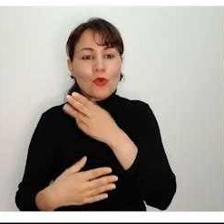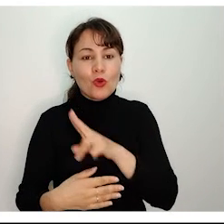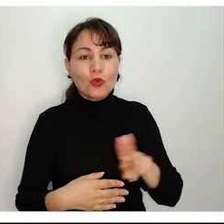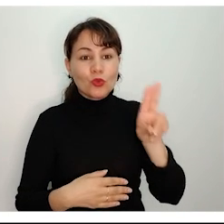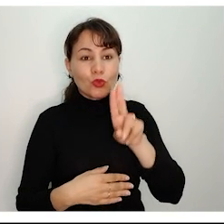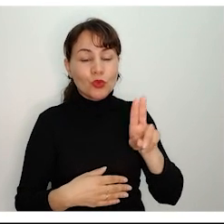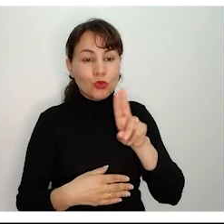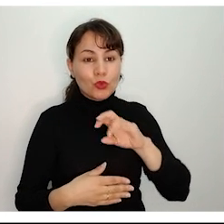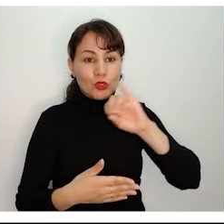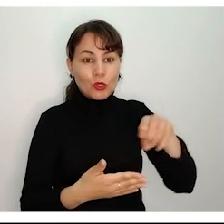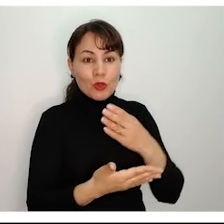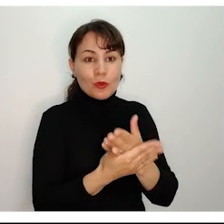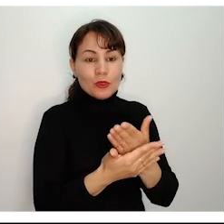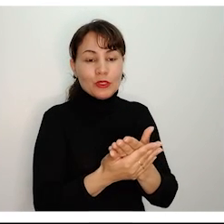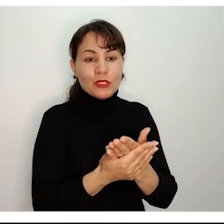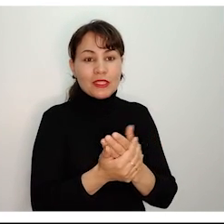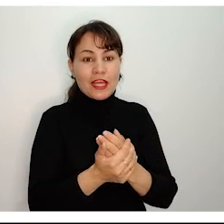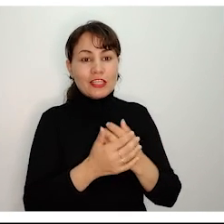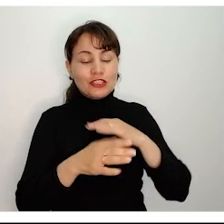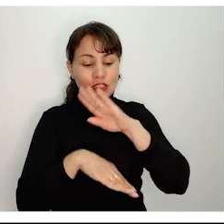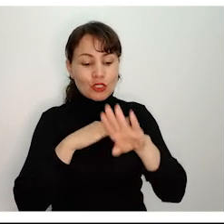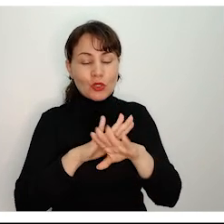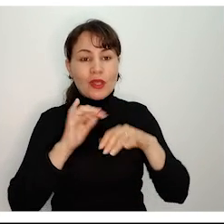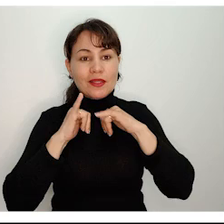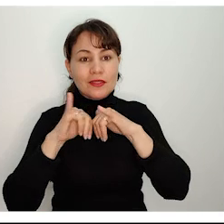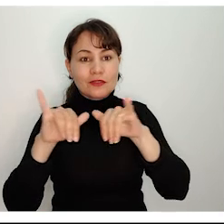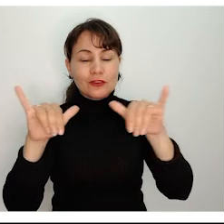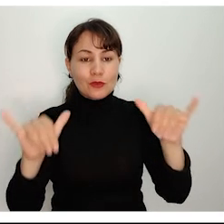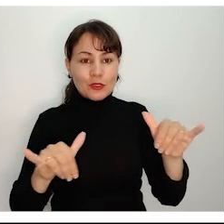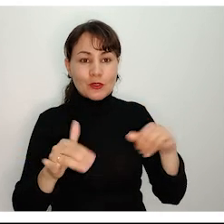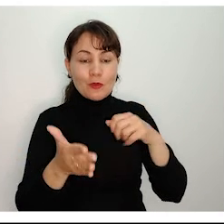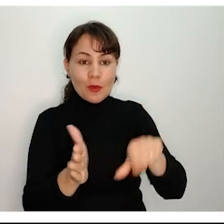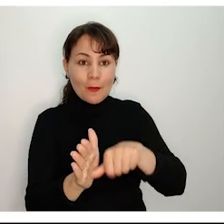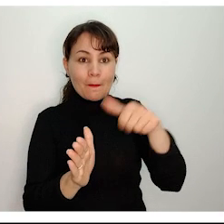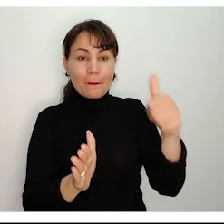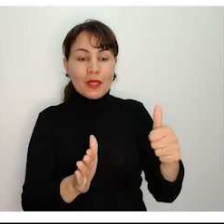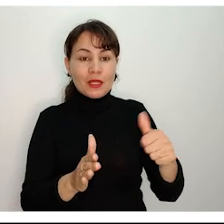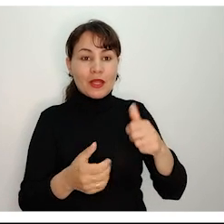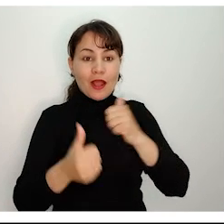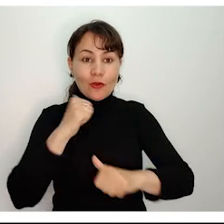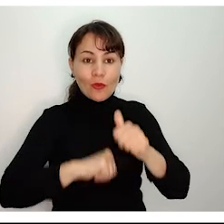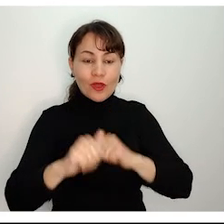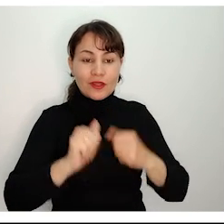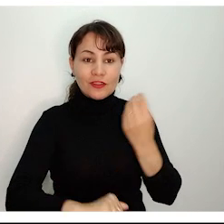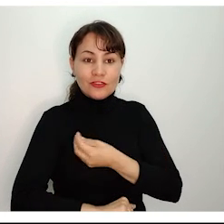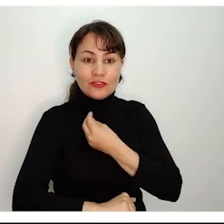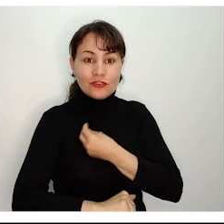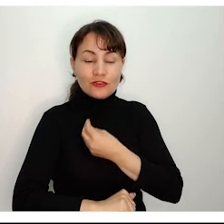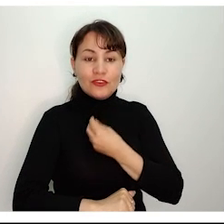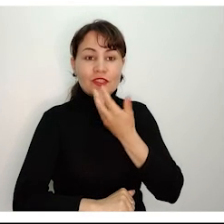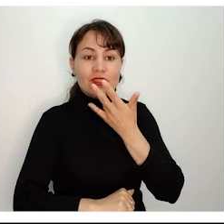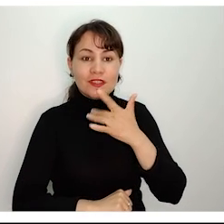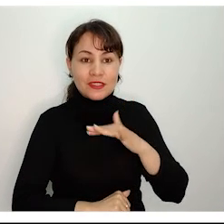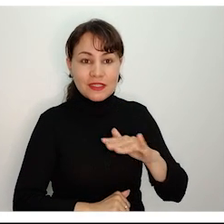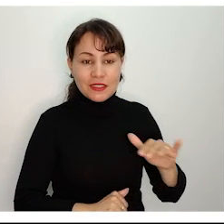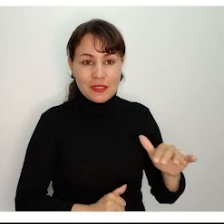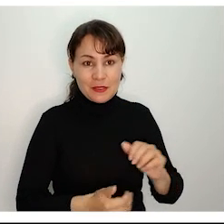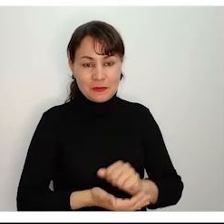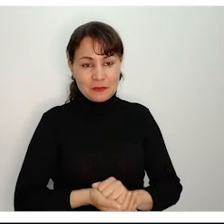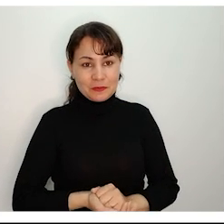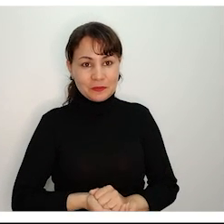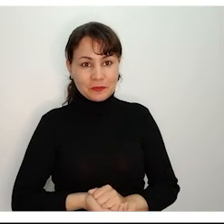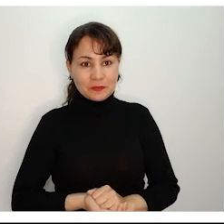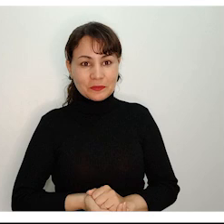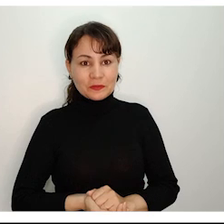bom uso, que façam bom proveito de todas essas informações para melhorar cada vez mais a qualidade de vida das